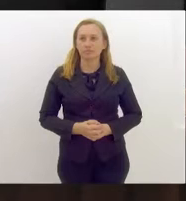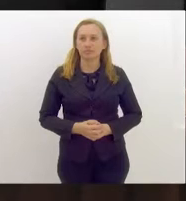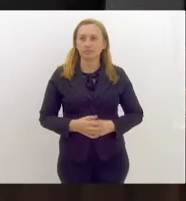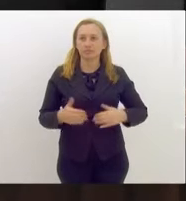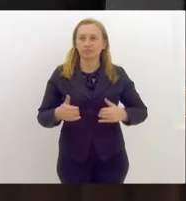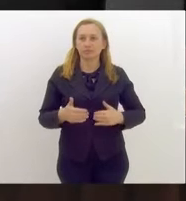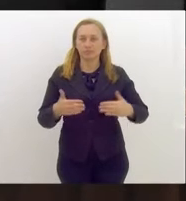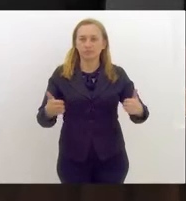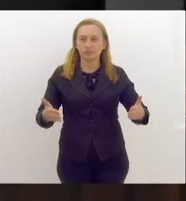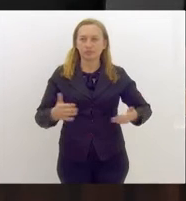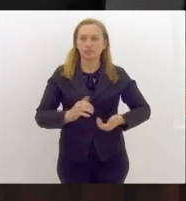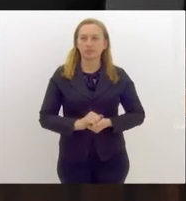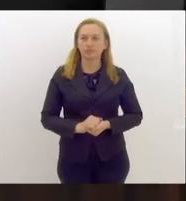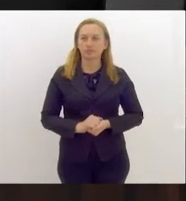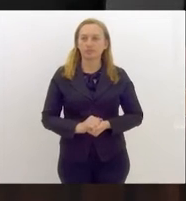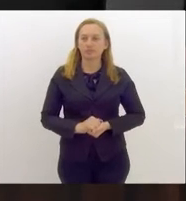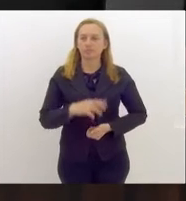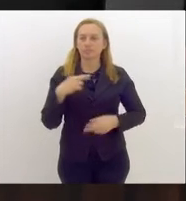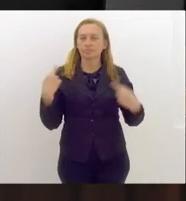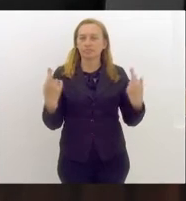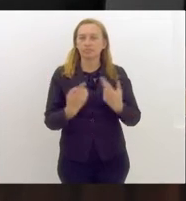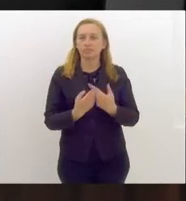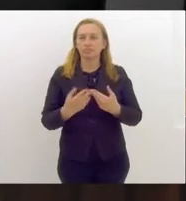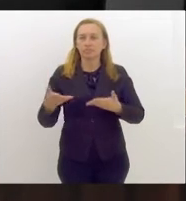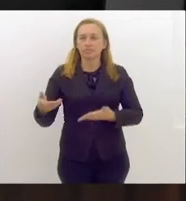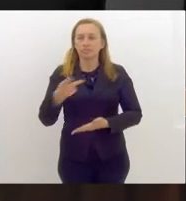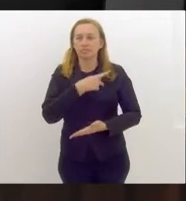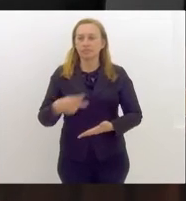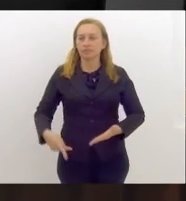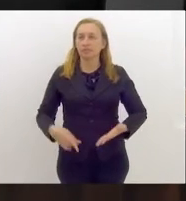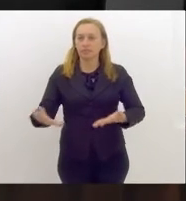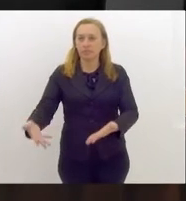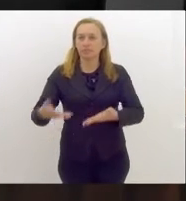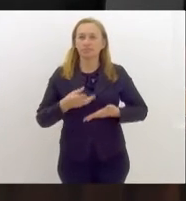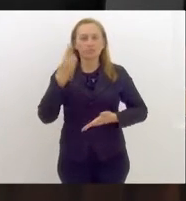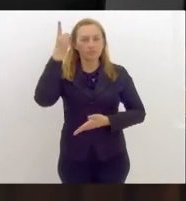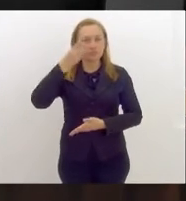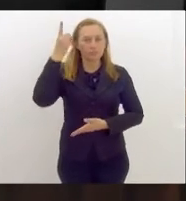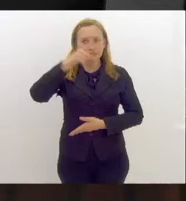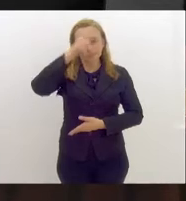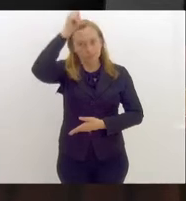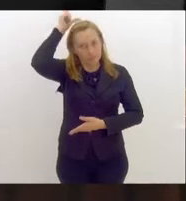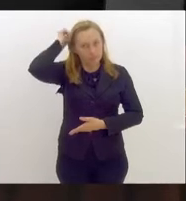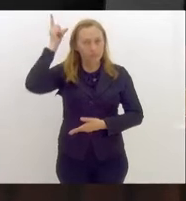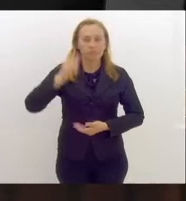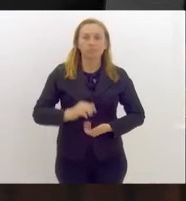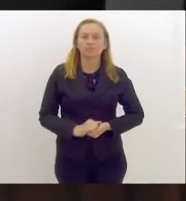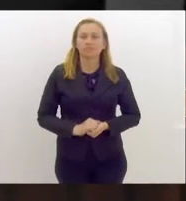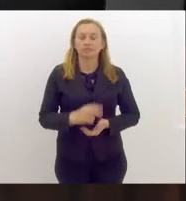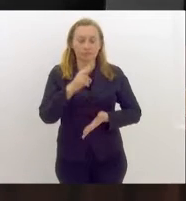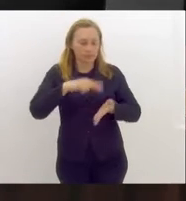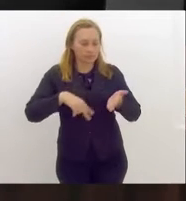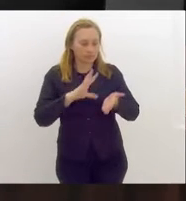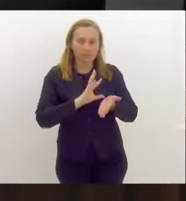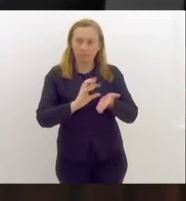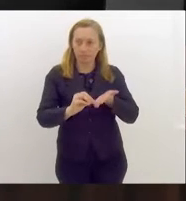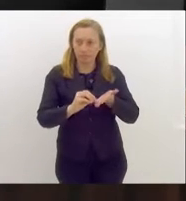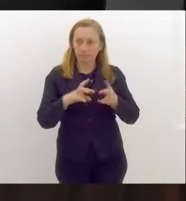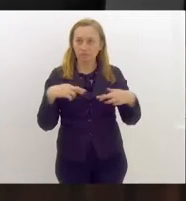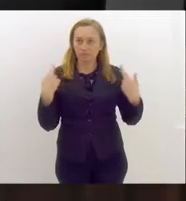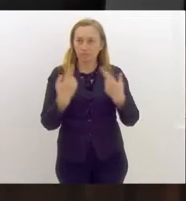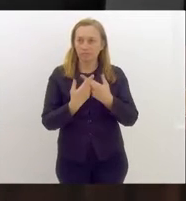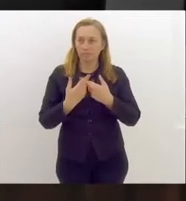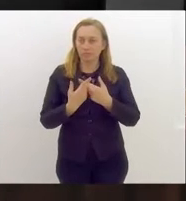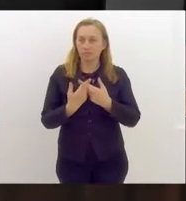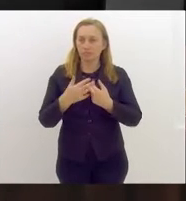está aberta a sessão a presidência convida o seu deputado Luís Paulo Correia da Rocha para fazer a leitura da ata da